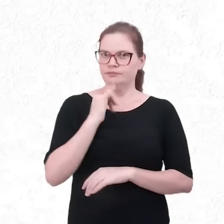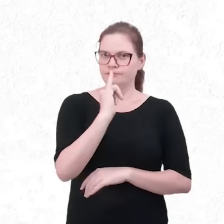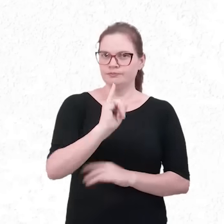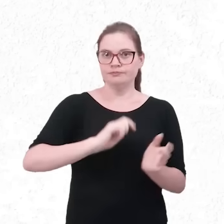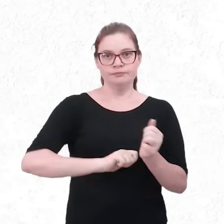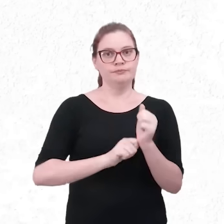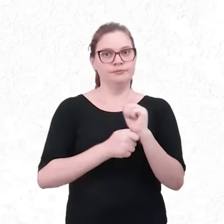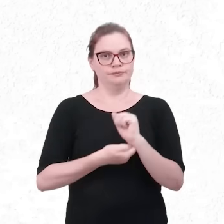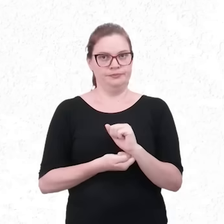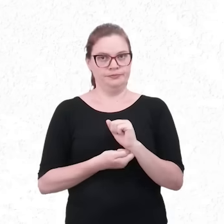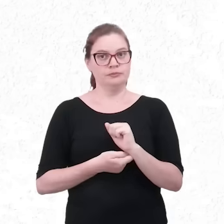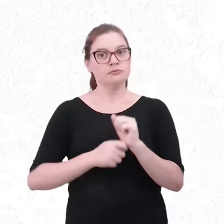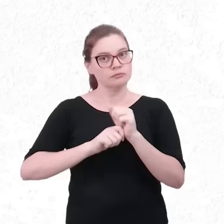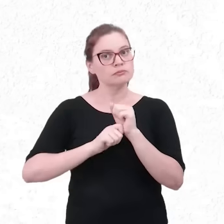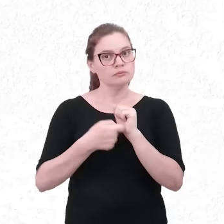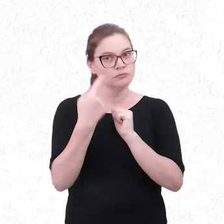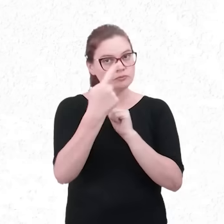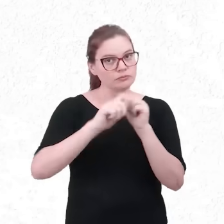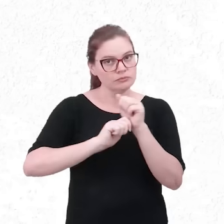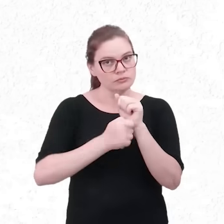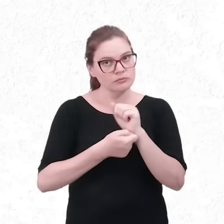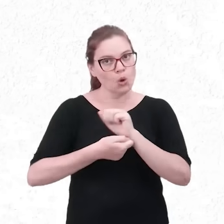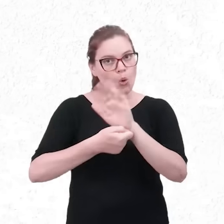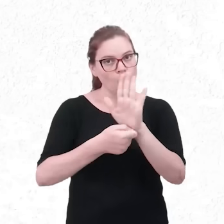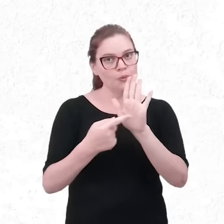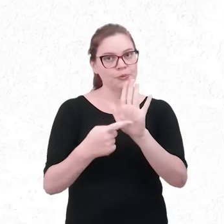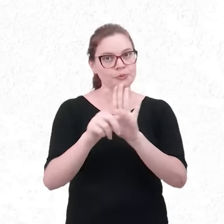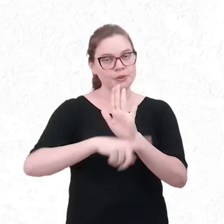vos digo um mistério,